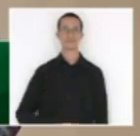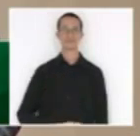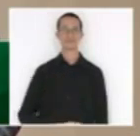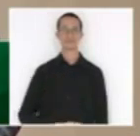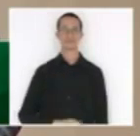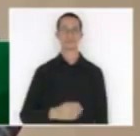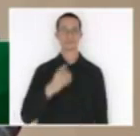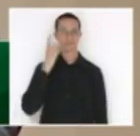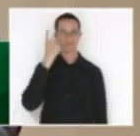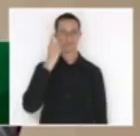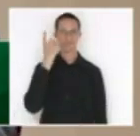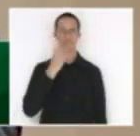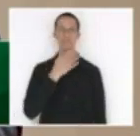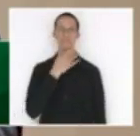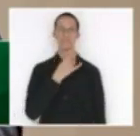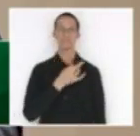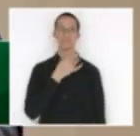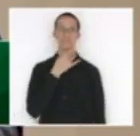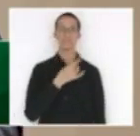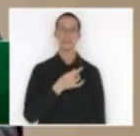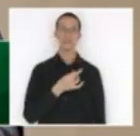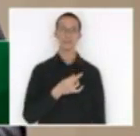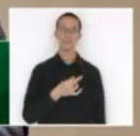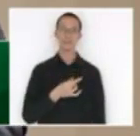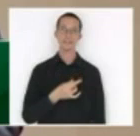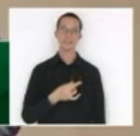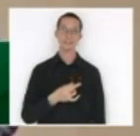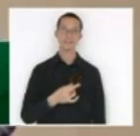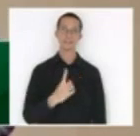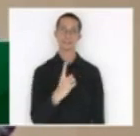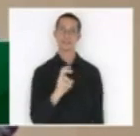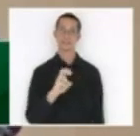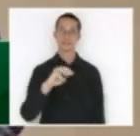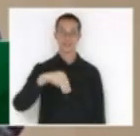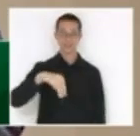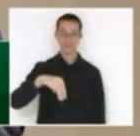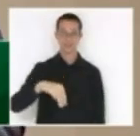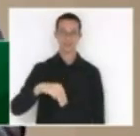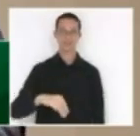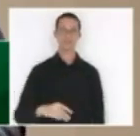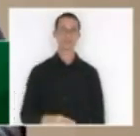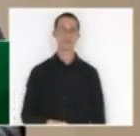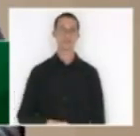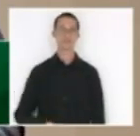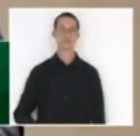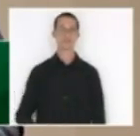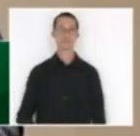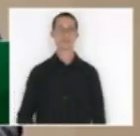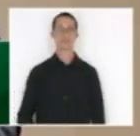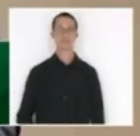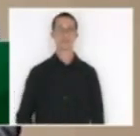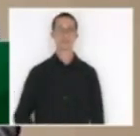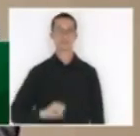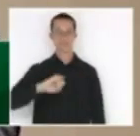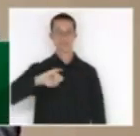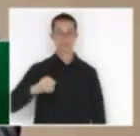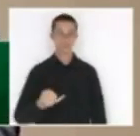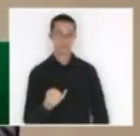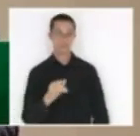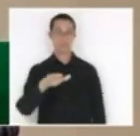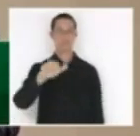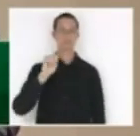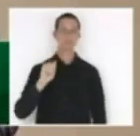Valdir Cobalquim tem o tempo de até 15 minutos para a fala. Aproveitamos e chamamos a liderança